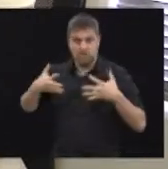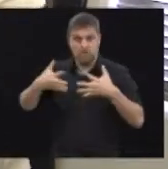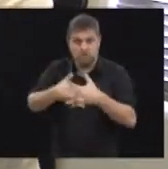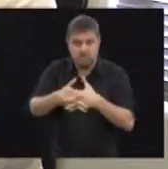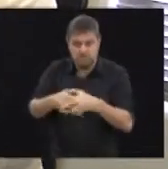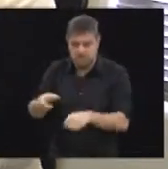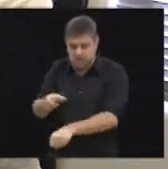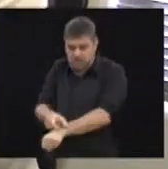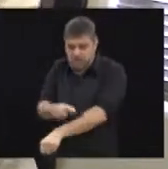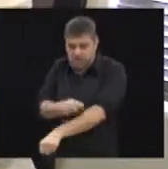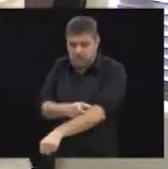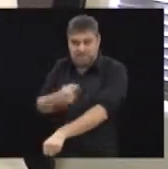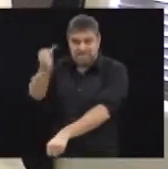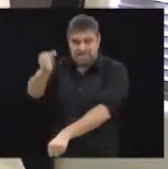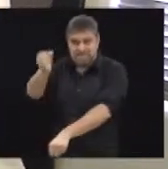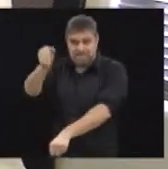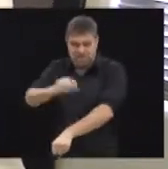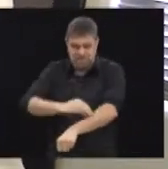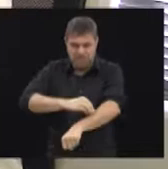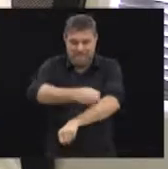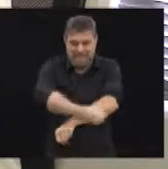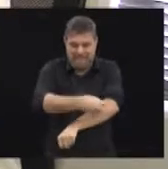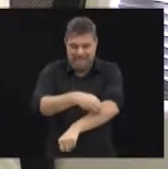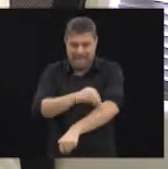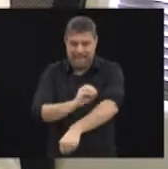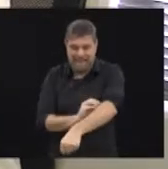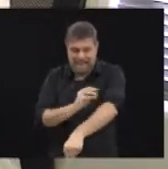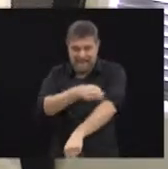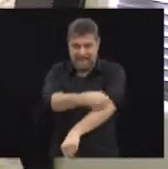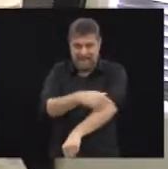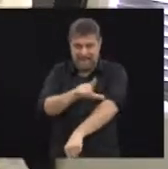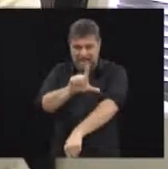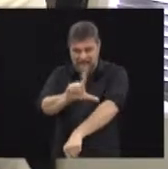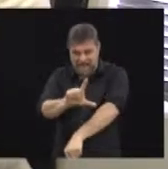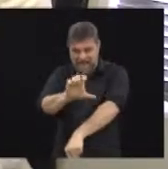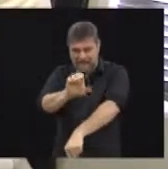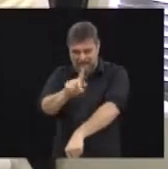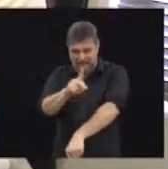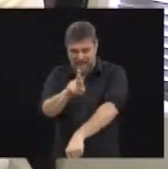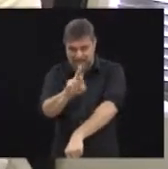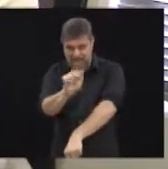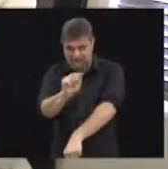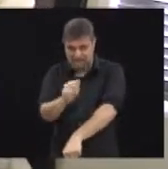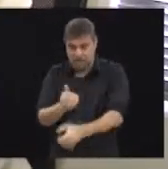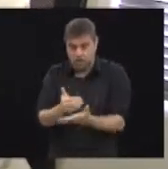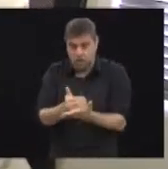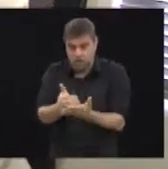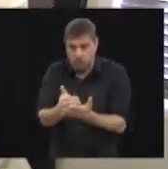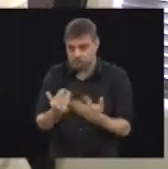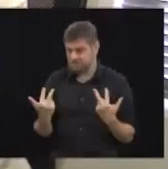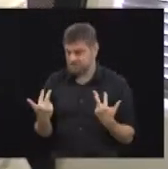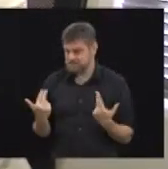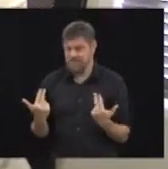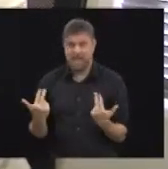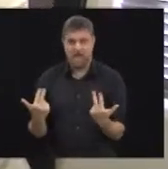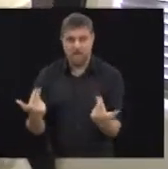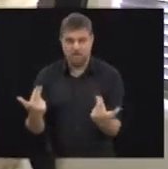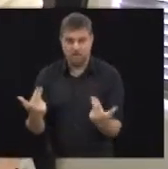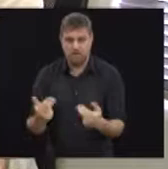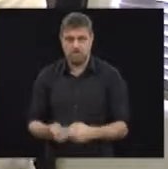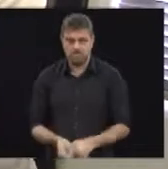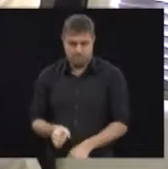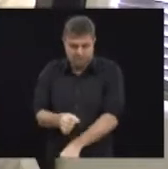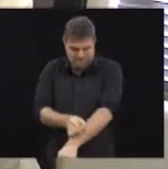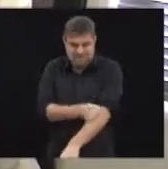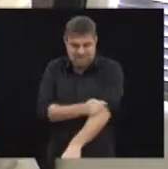confundia o vitiligo com a hanseníase, que é a lepra, porque a lepra, no início da doença, ela deixa manchas brancas, e